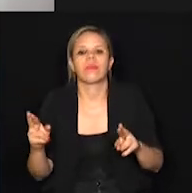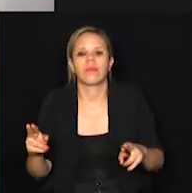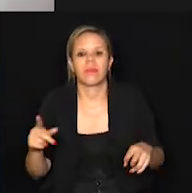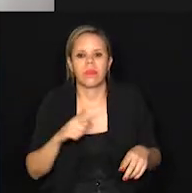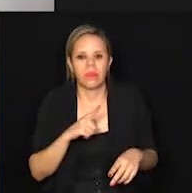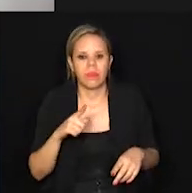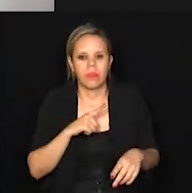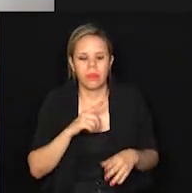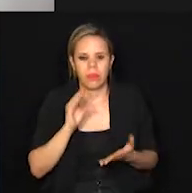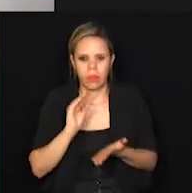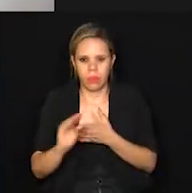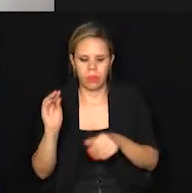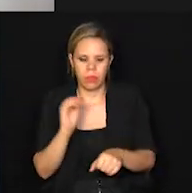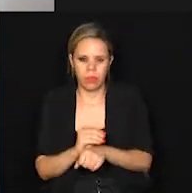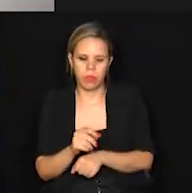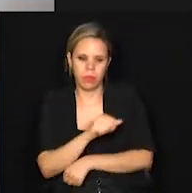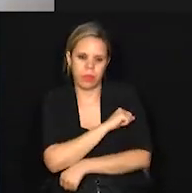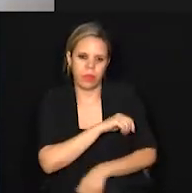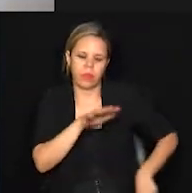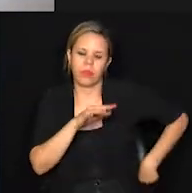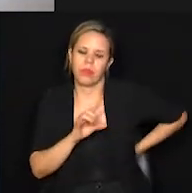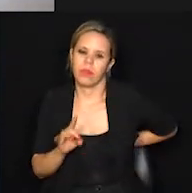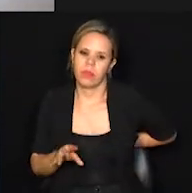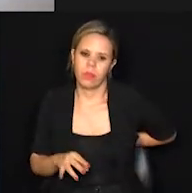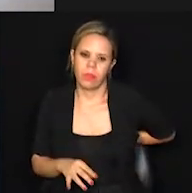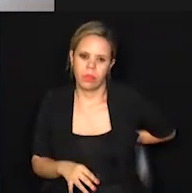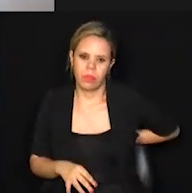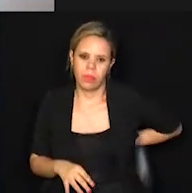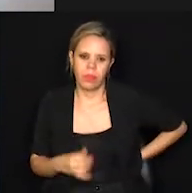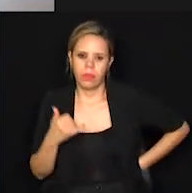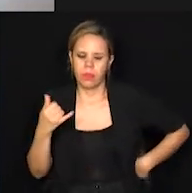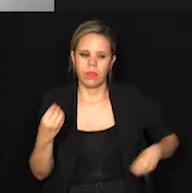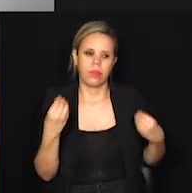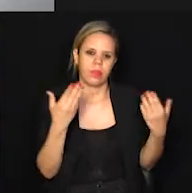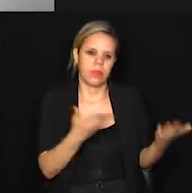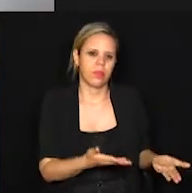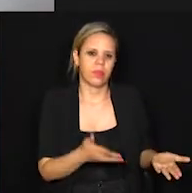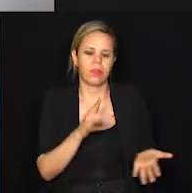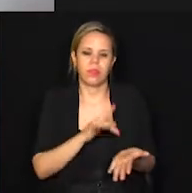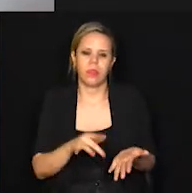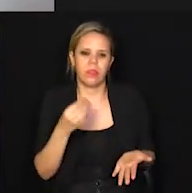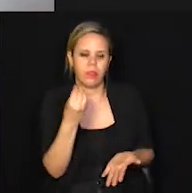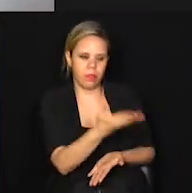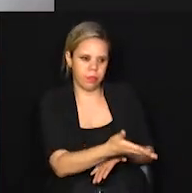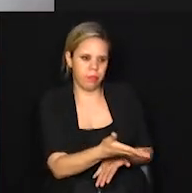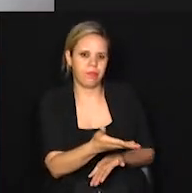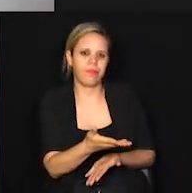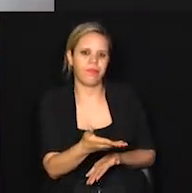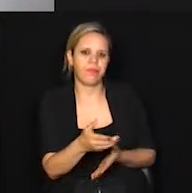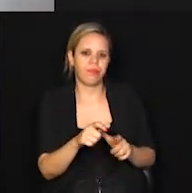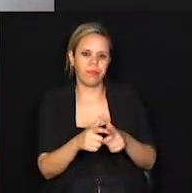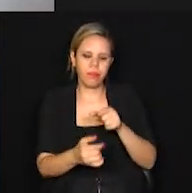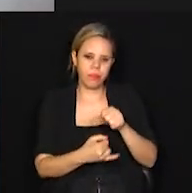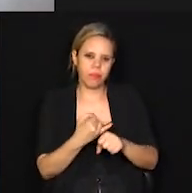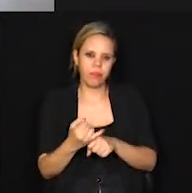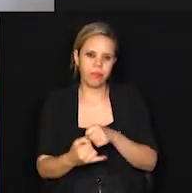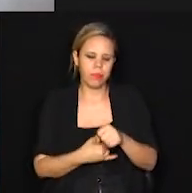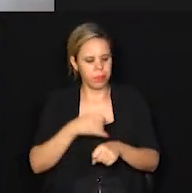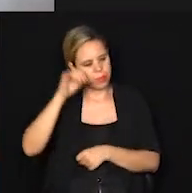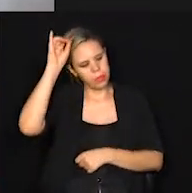ter esse investimento aí nos nossos alunos. É só investir, é só dar celular para eles, é o tablet, a questão da banda larga, do